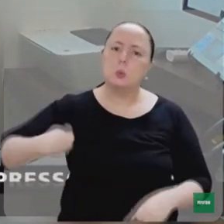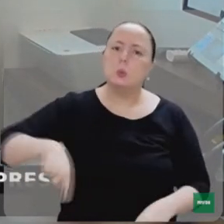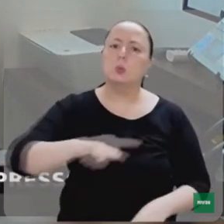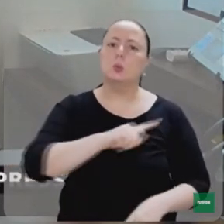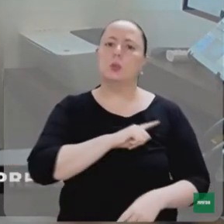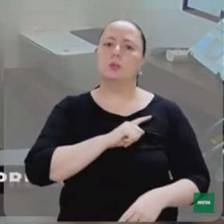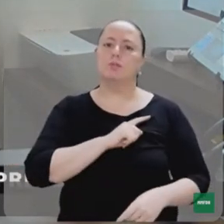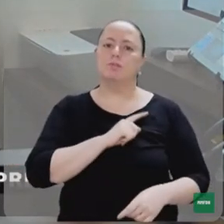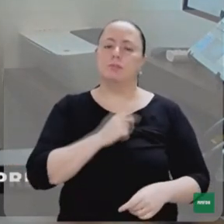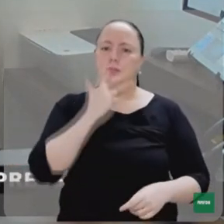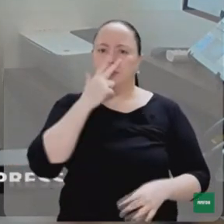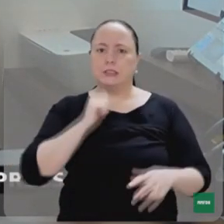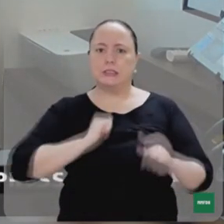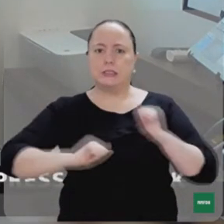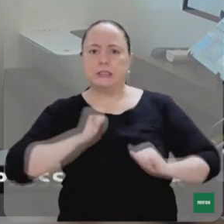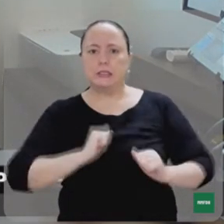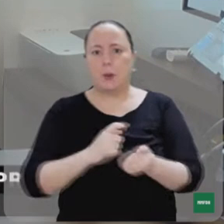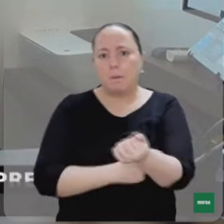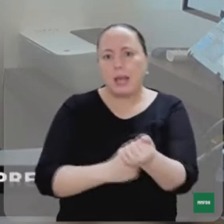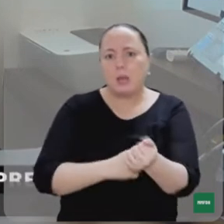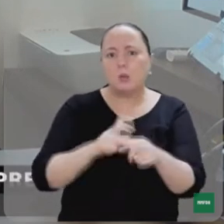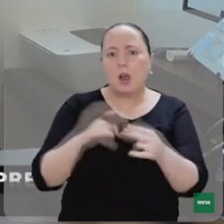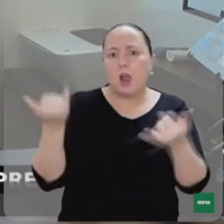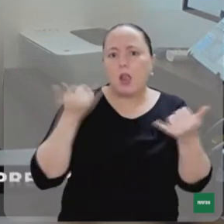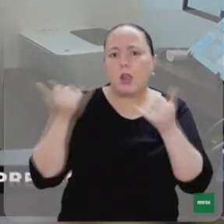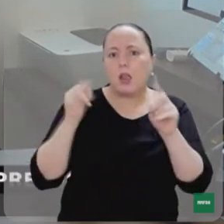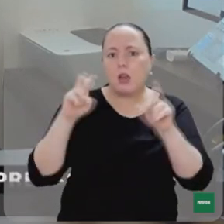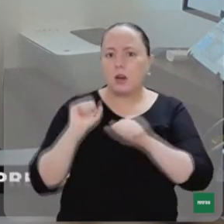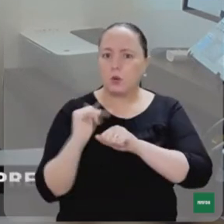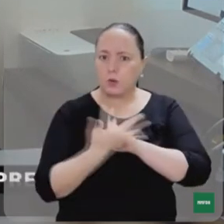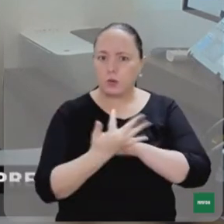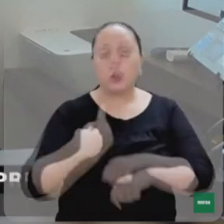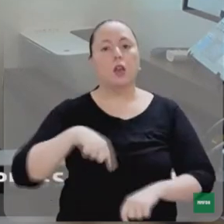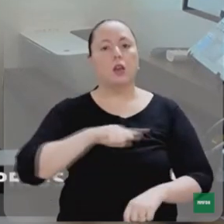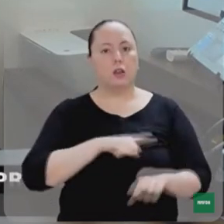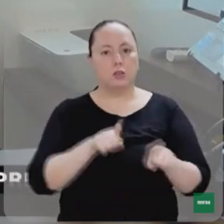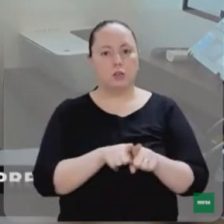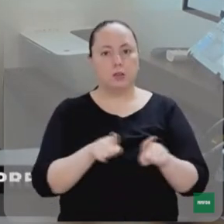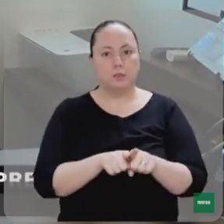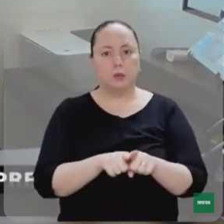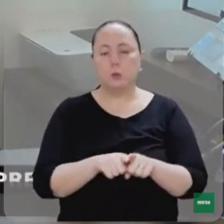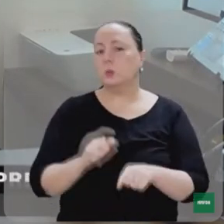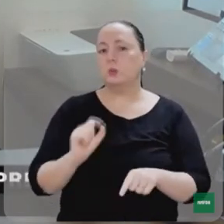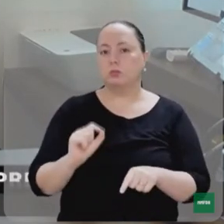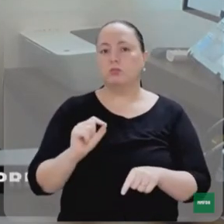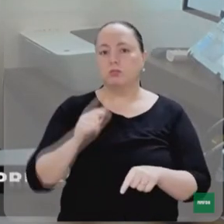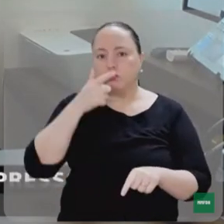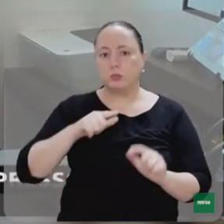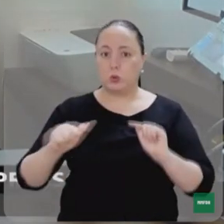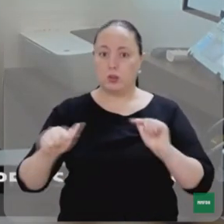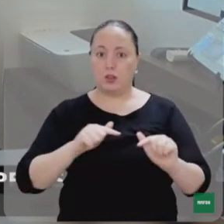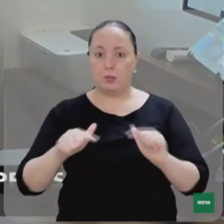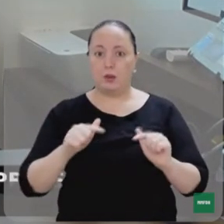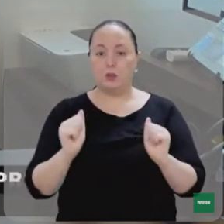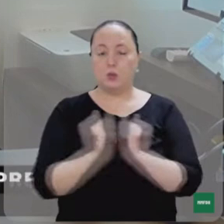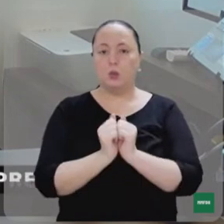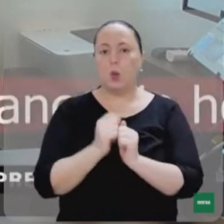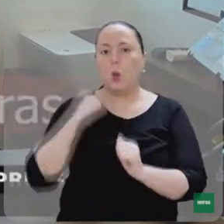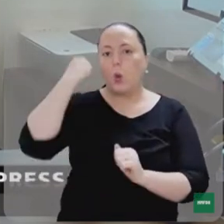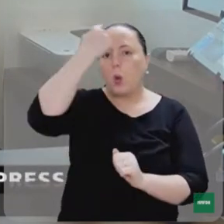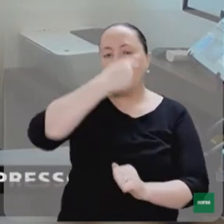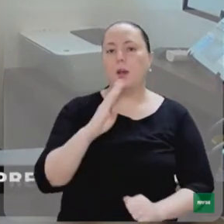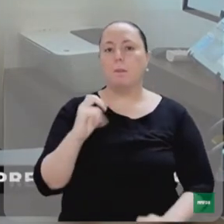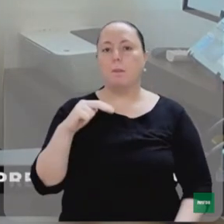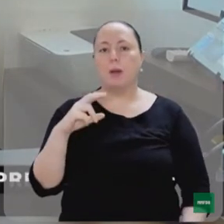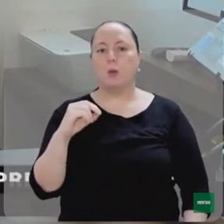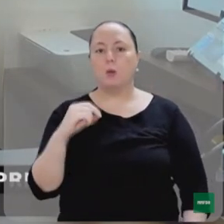todos estávamos apreensivos em relação às informações. Então, nós ainda concluímos esse nosso trabalho com o banco